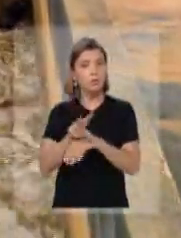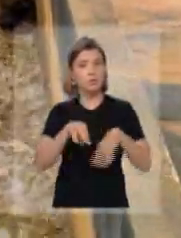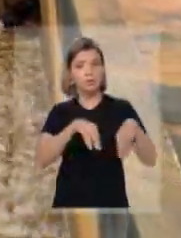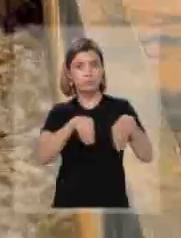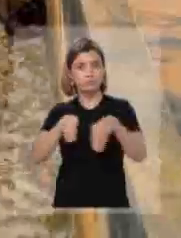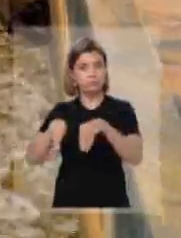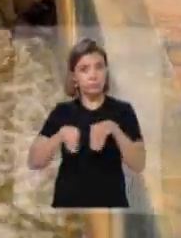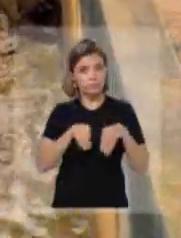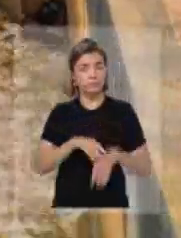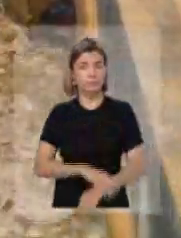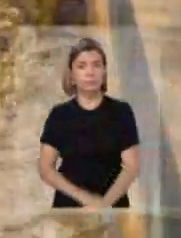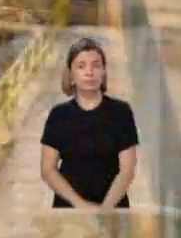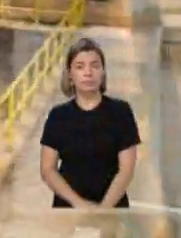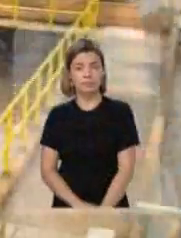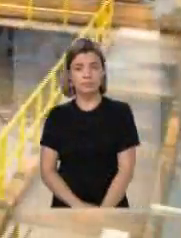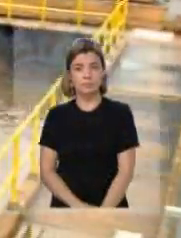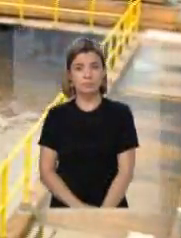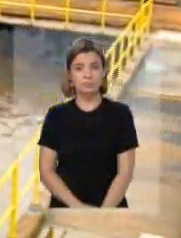ambiental.